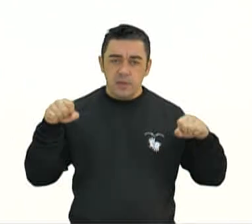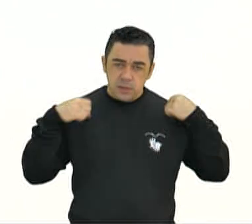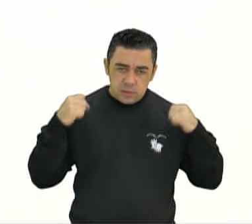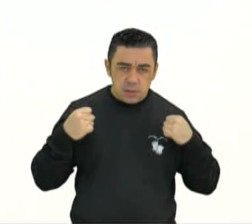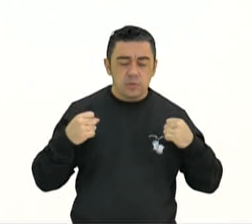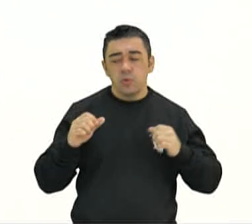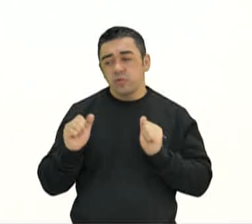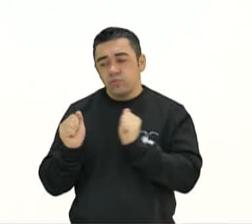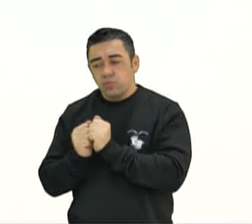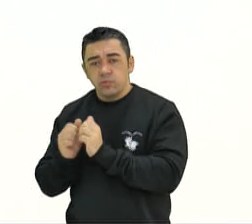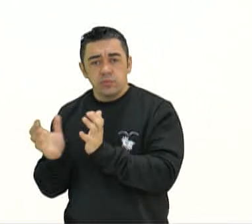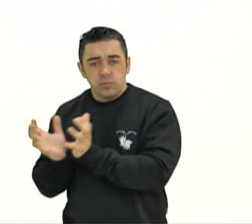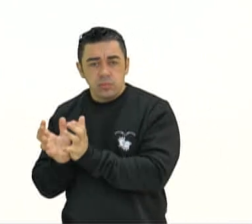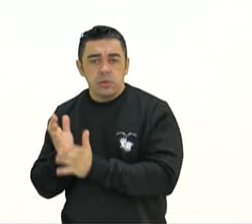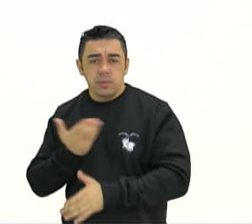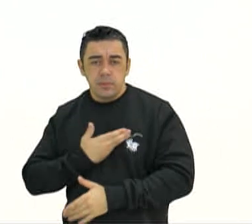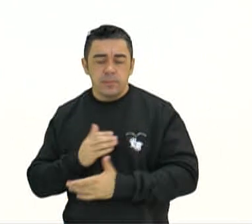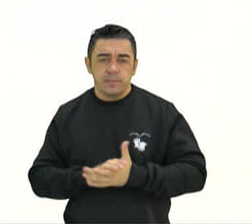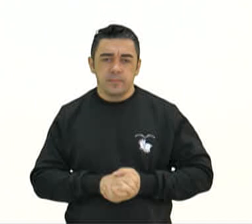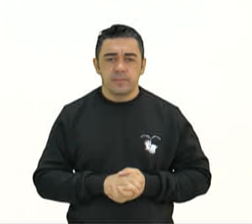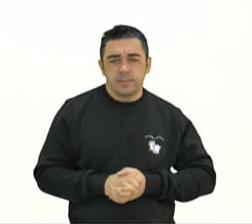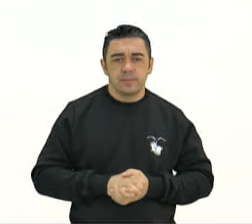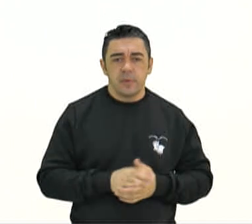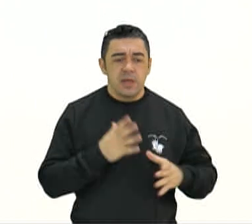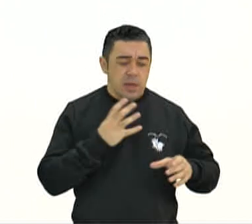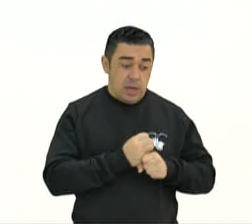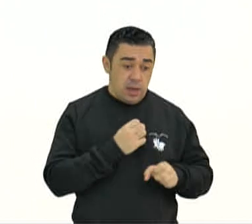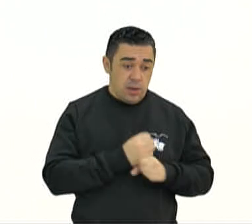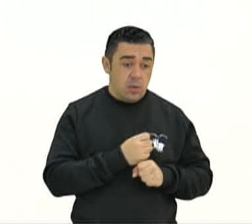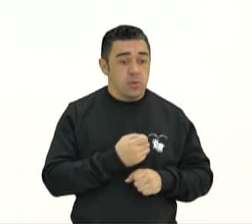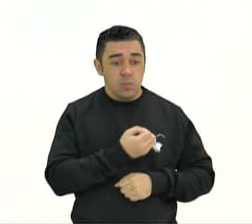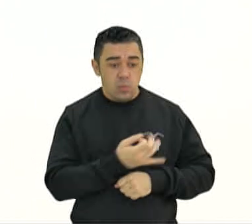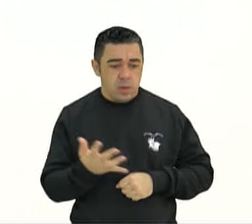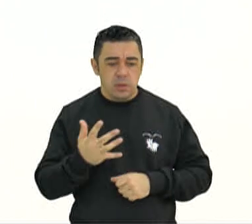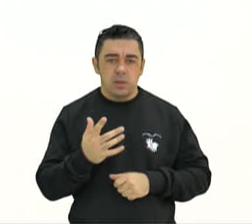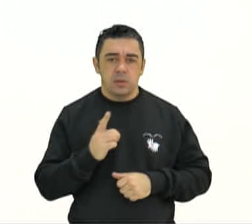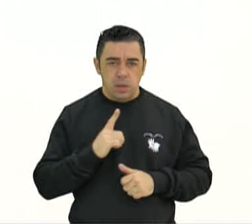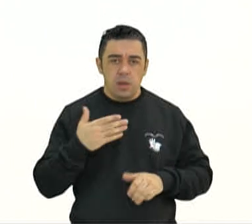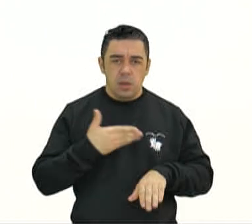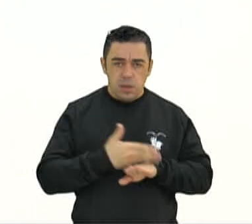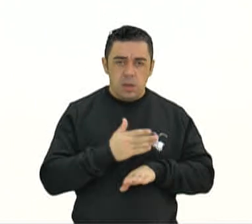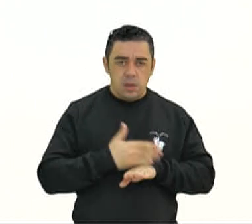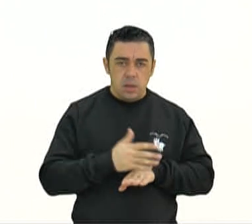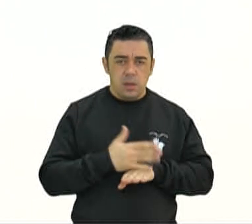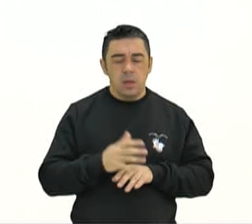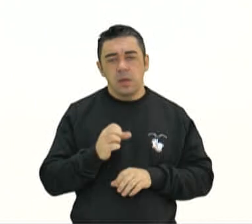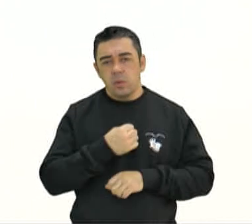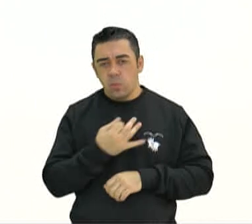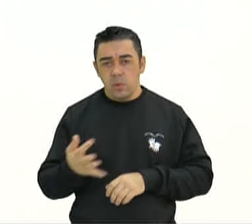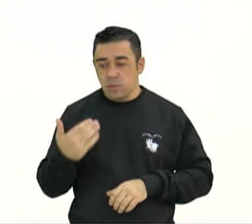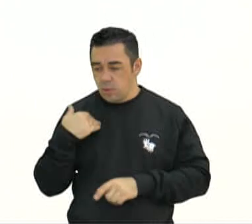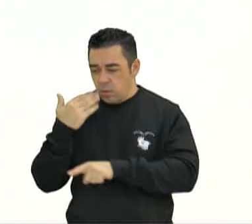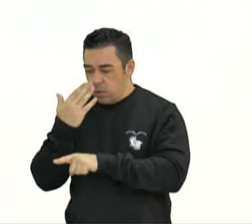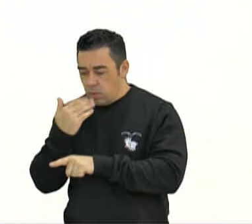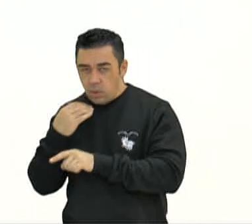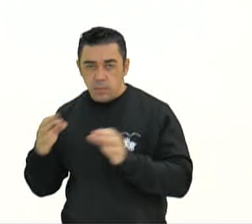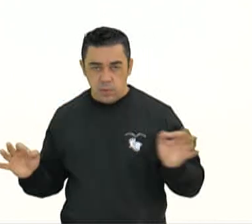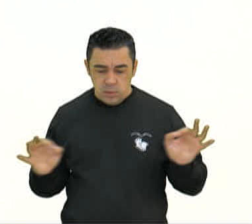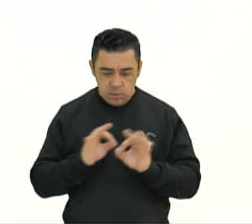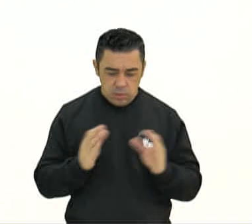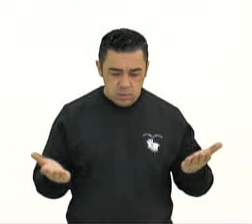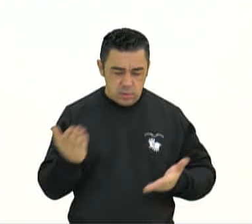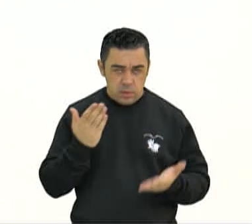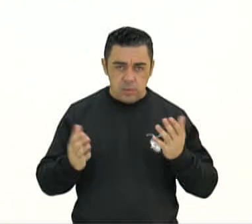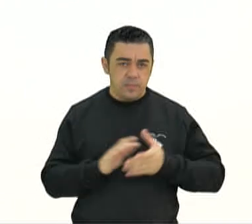com amigos, calcular quanto deve fazer de atividade física baseado em quanto come, não